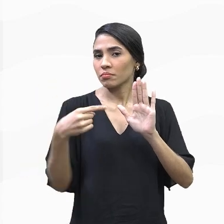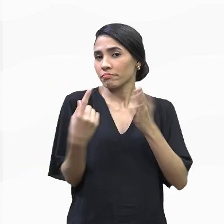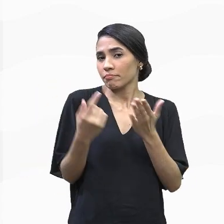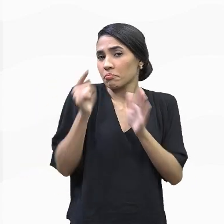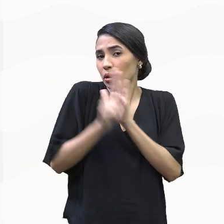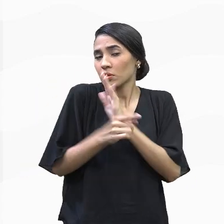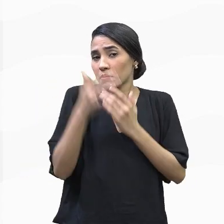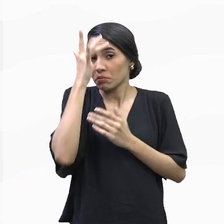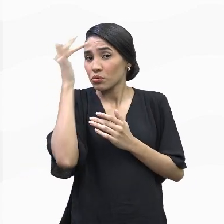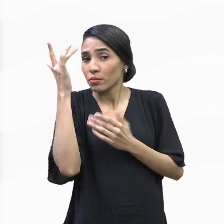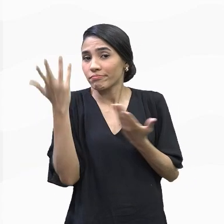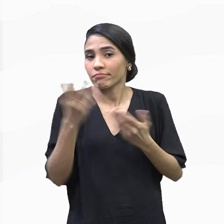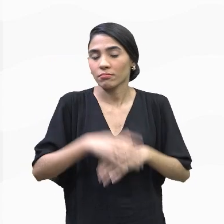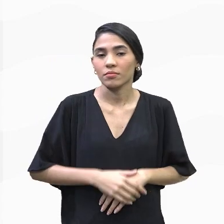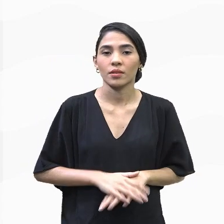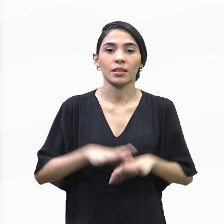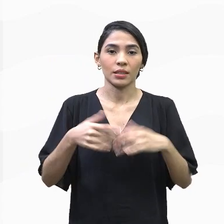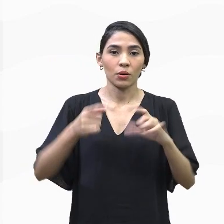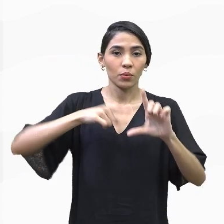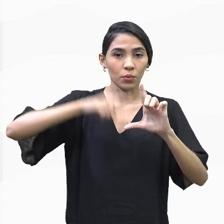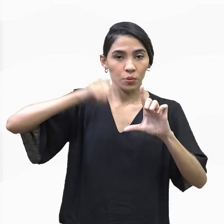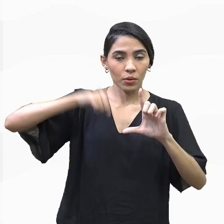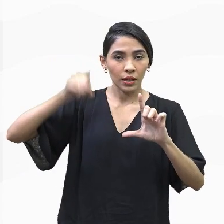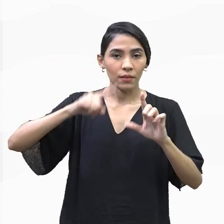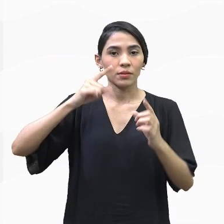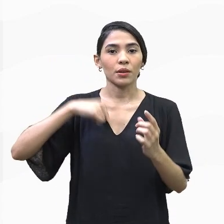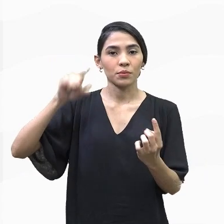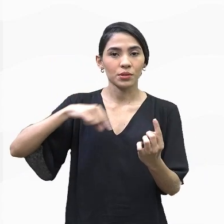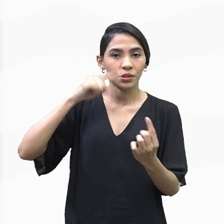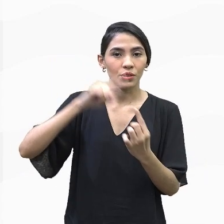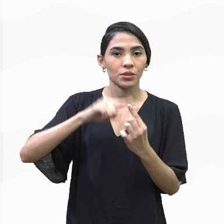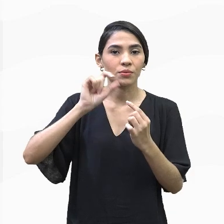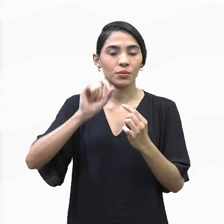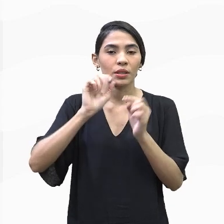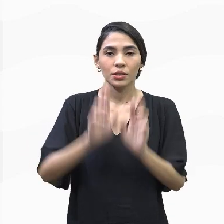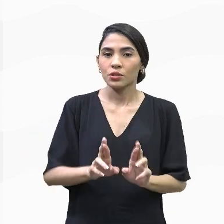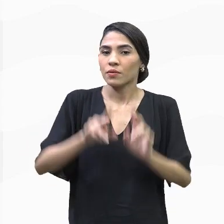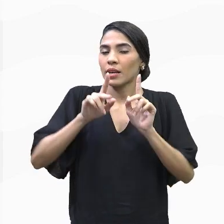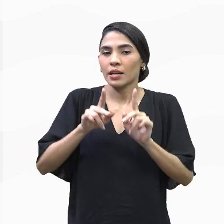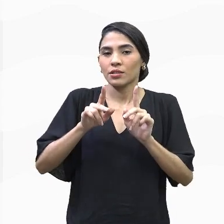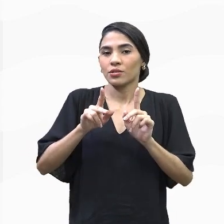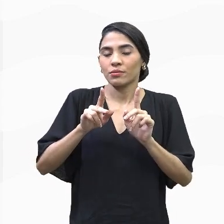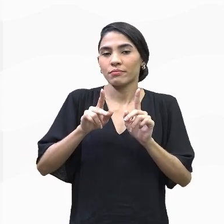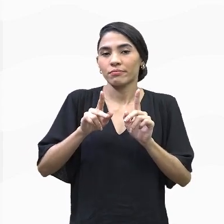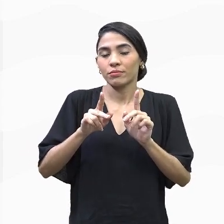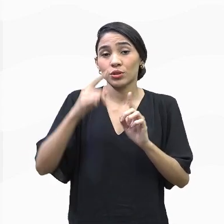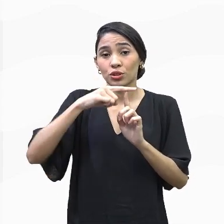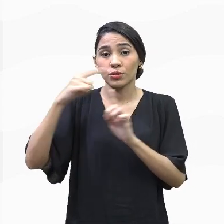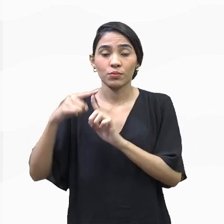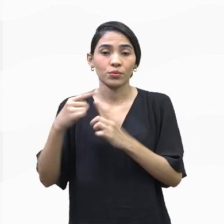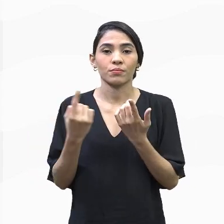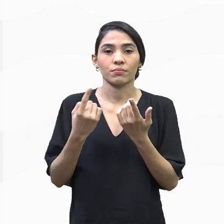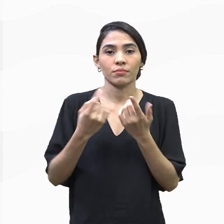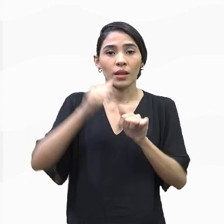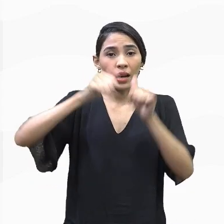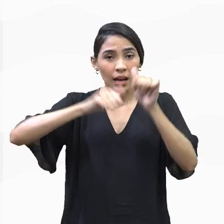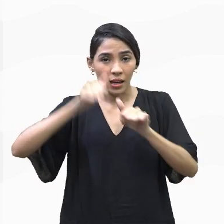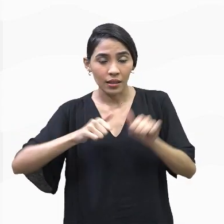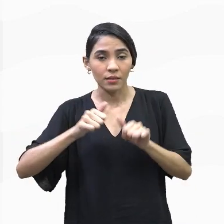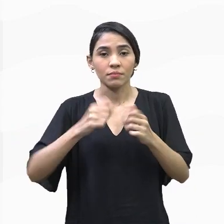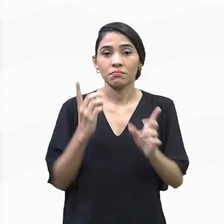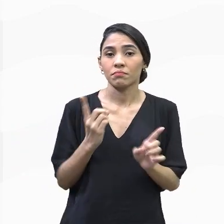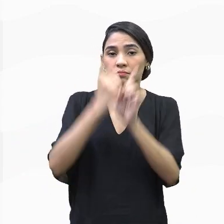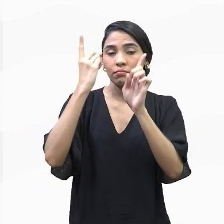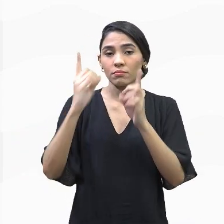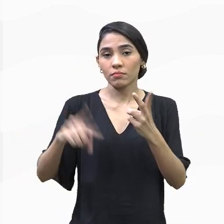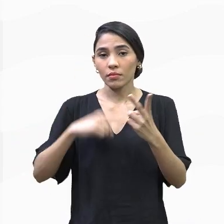pode perguntar. Os gráficos, eles se propõem a diferentes usos: exploração,